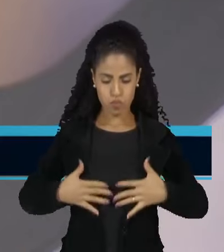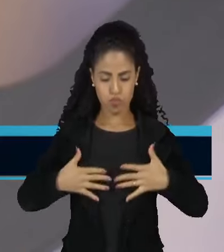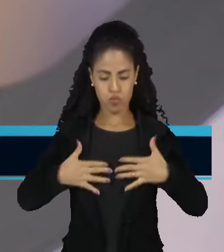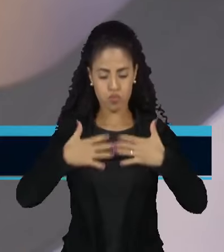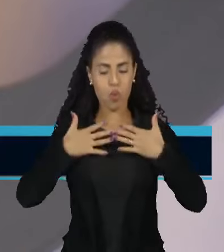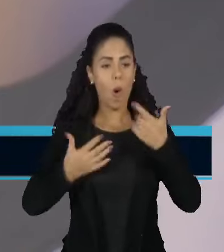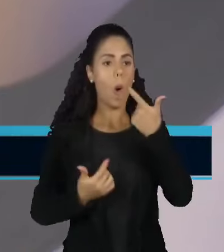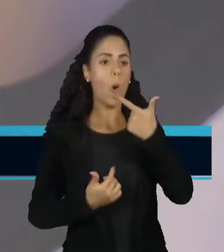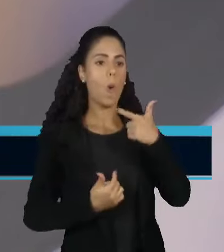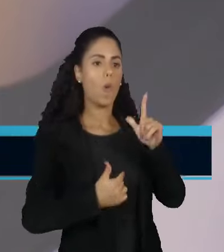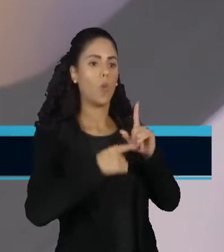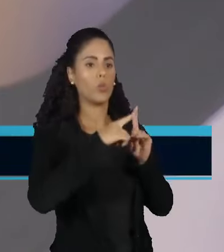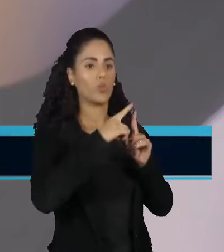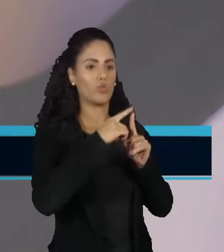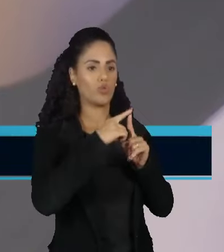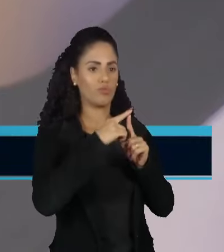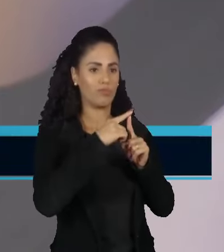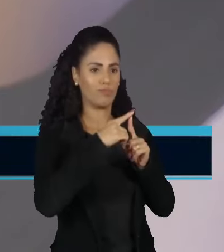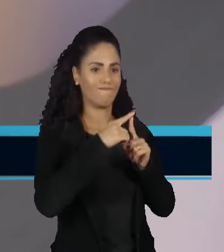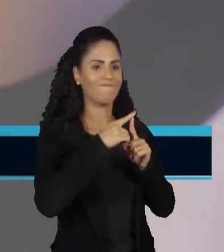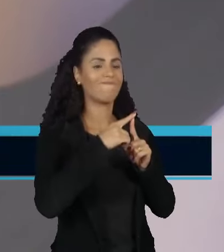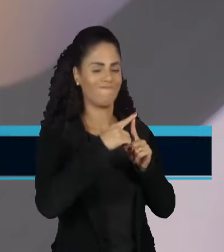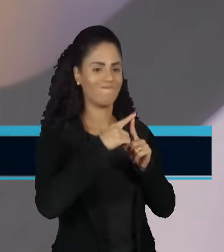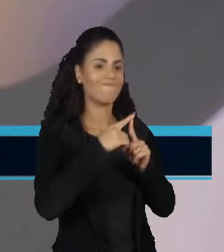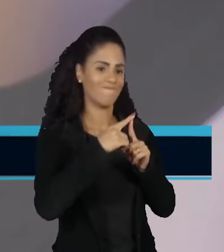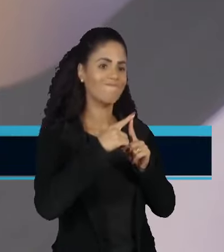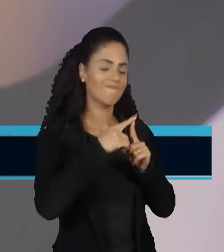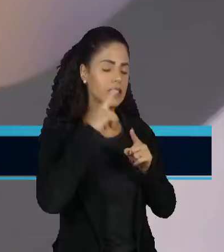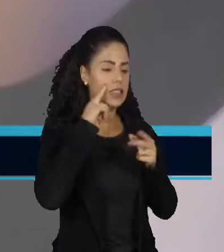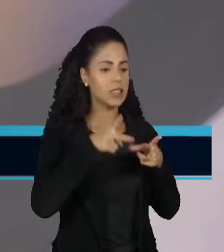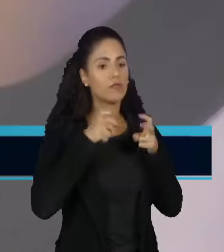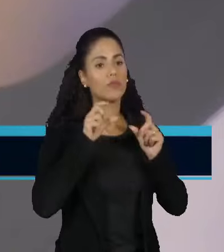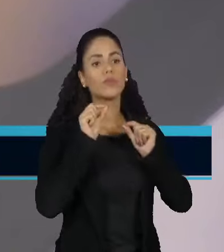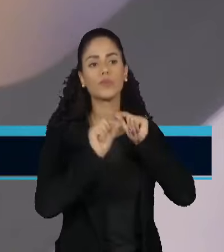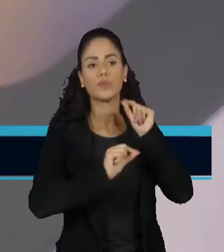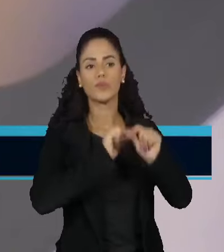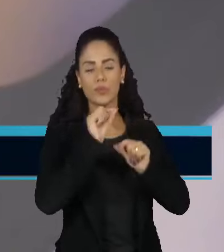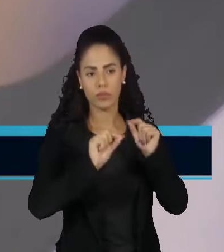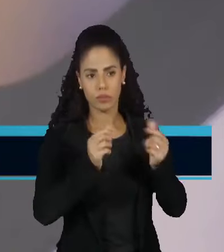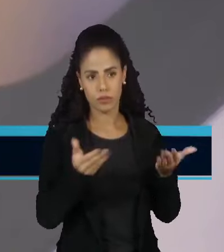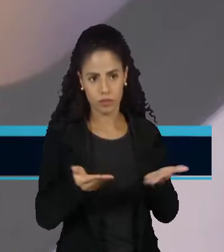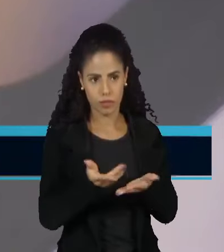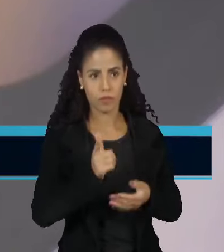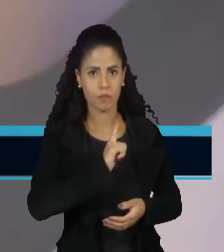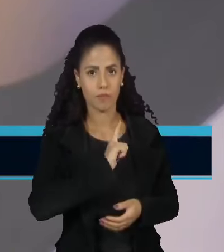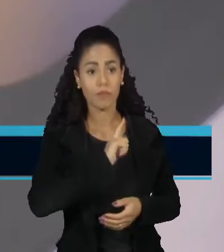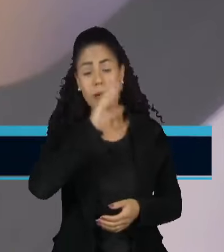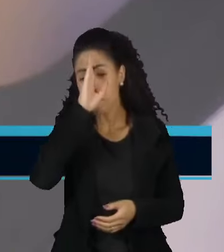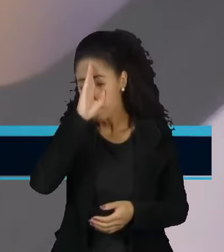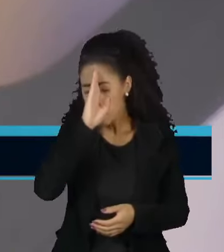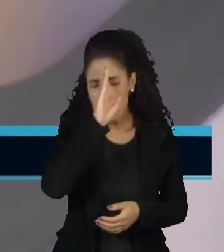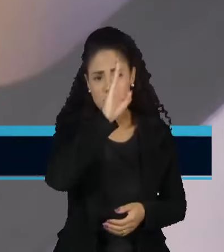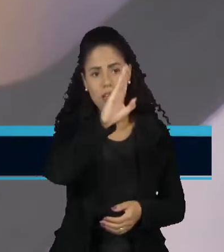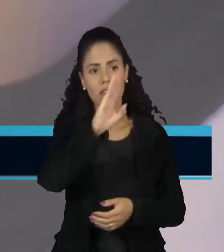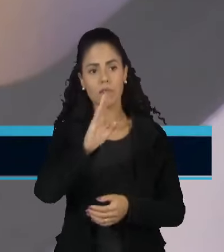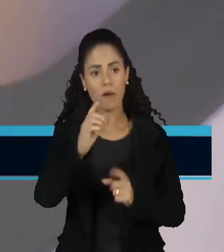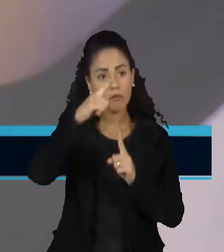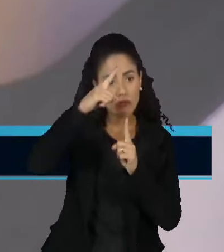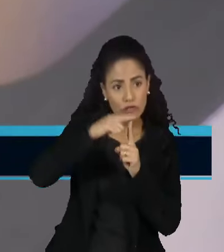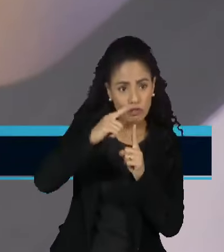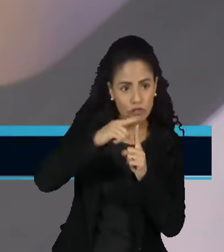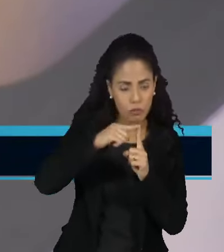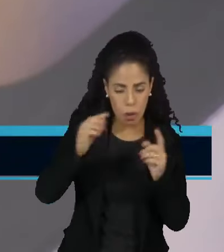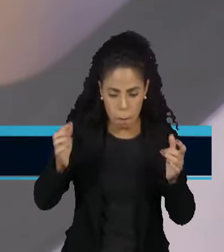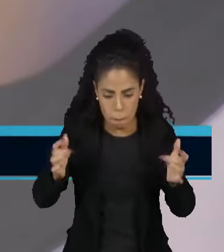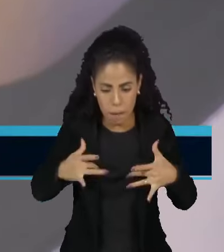outro subtipo. No que a gente está observando, o principal subtipo da dengue que está